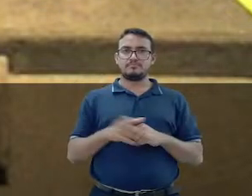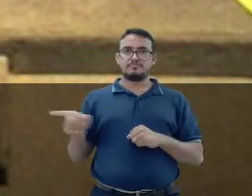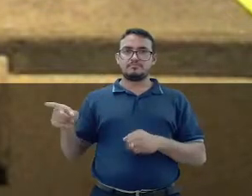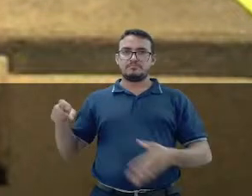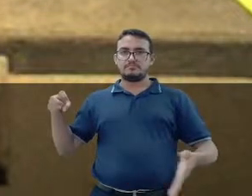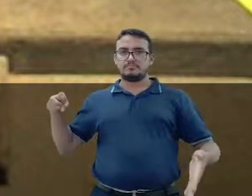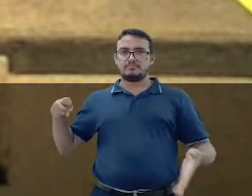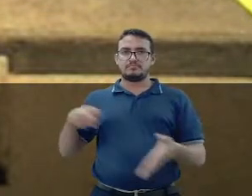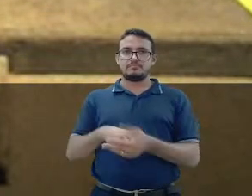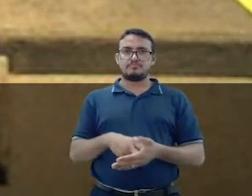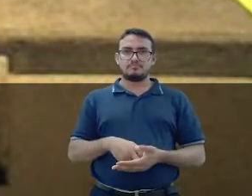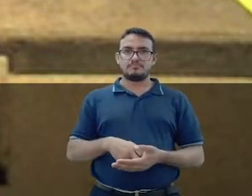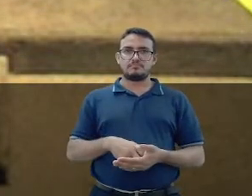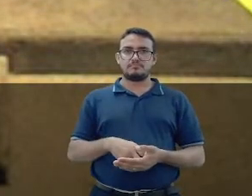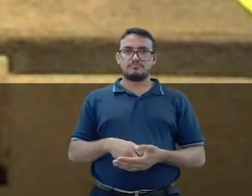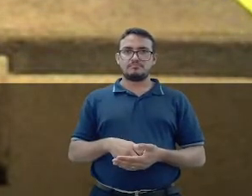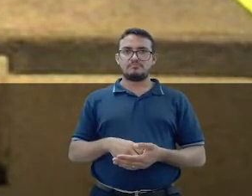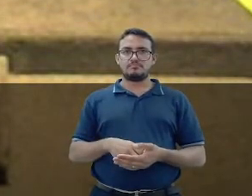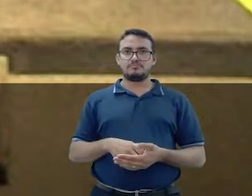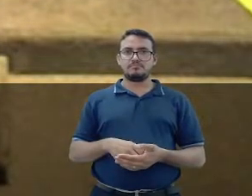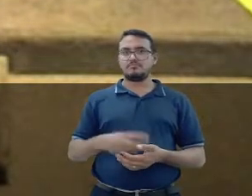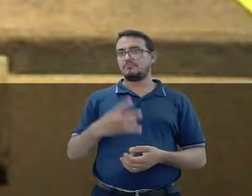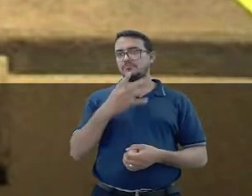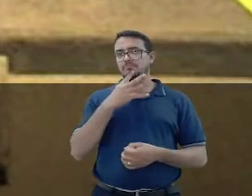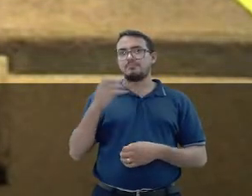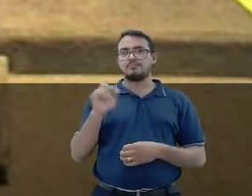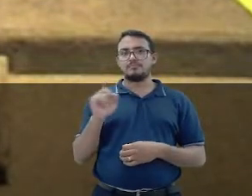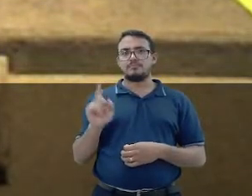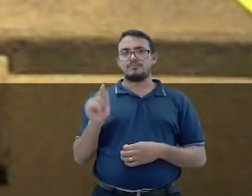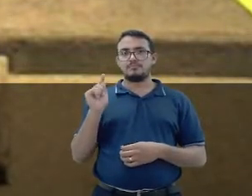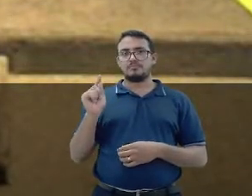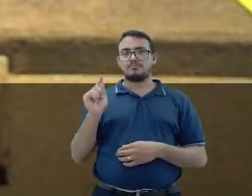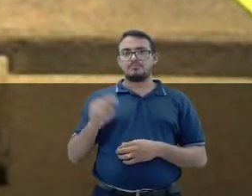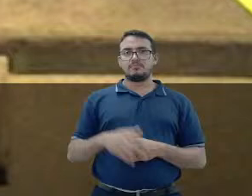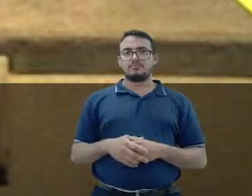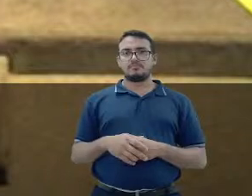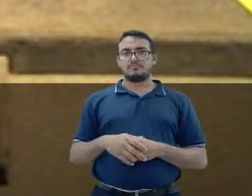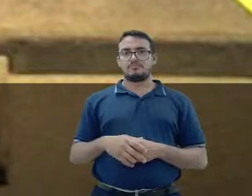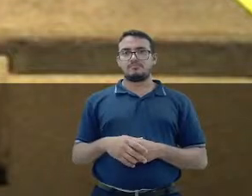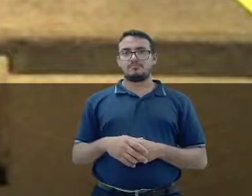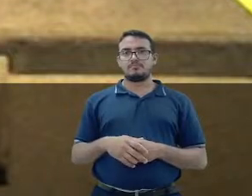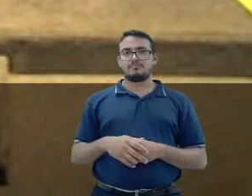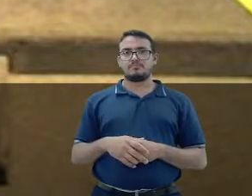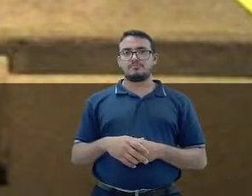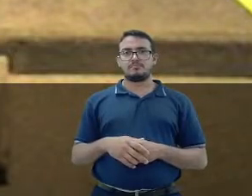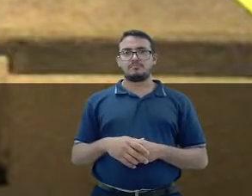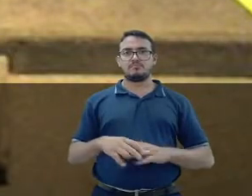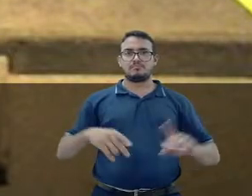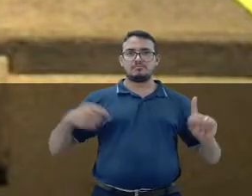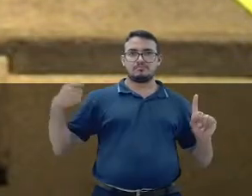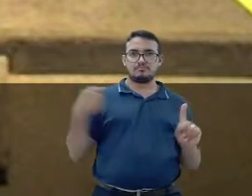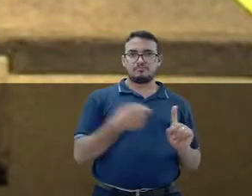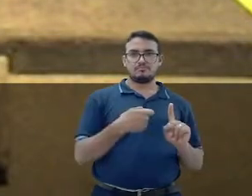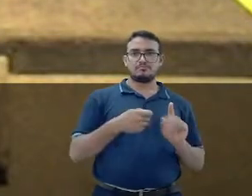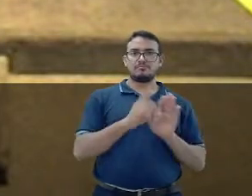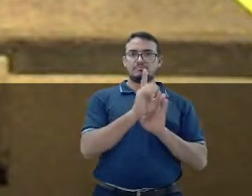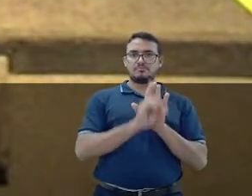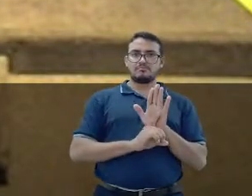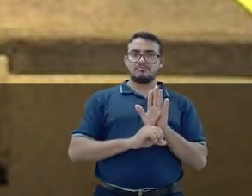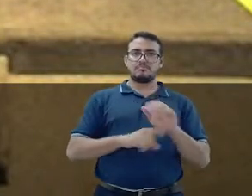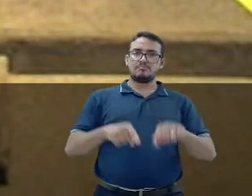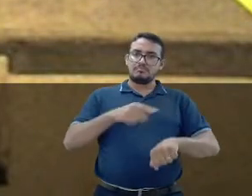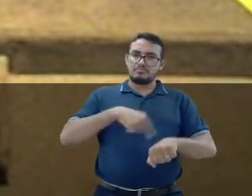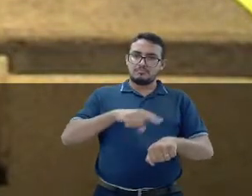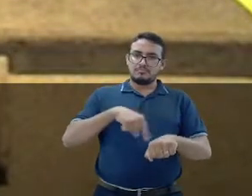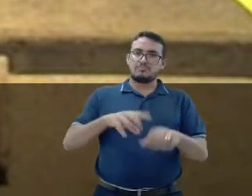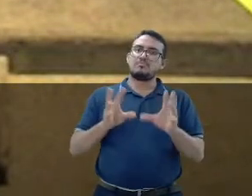Nicanor, não reconheceu que o reclamante tinha direito às horas extras, inclusive às dobras de